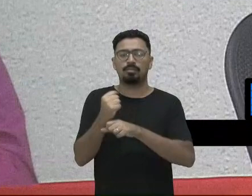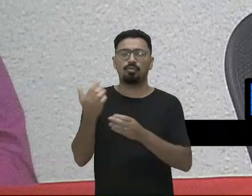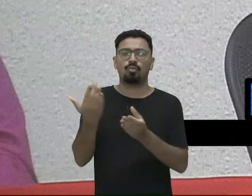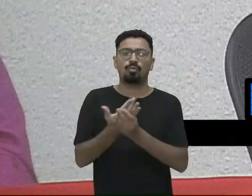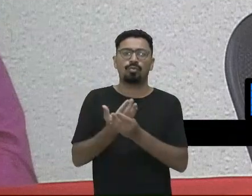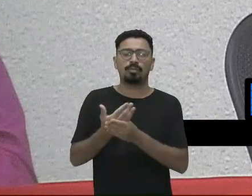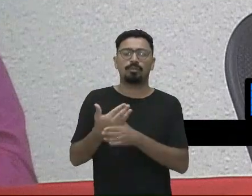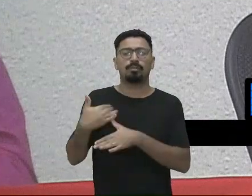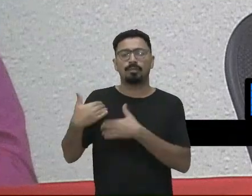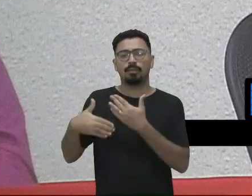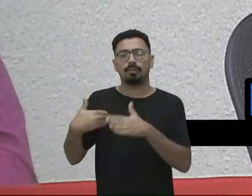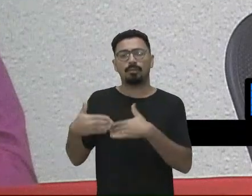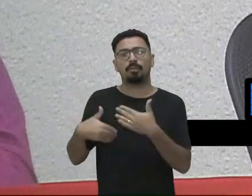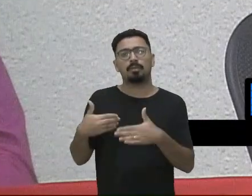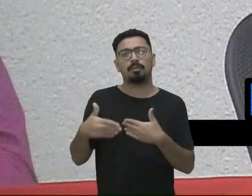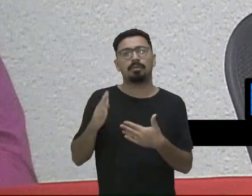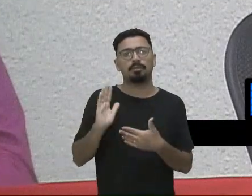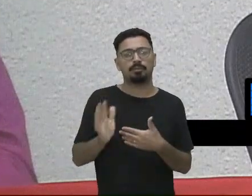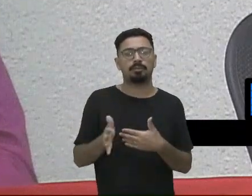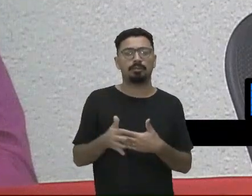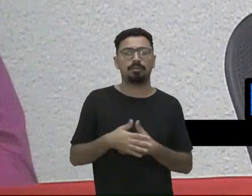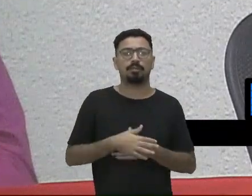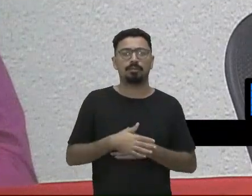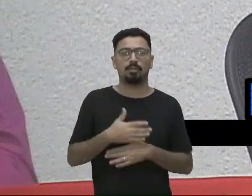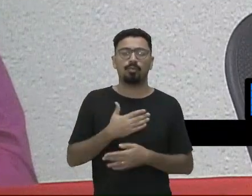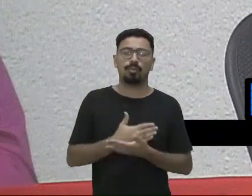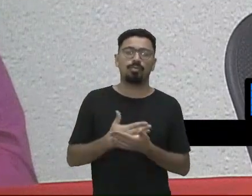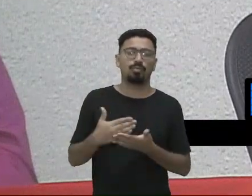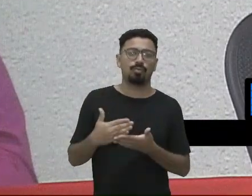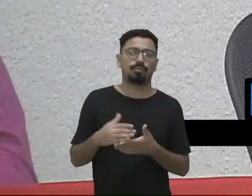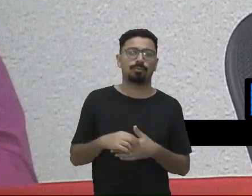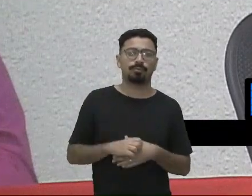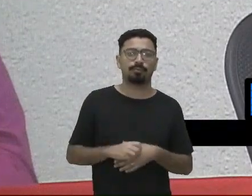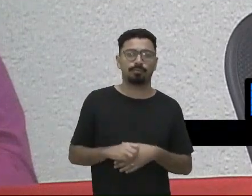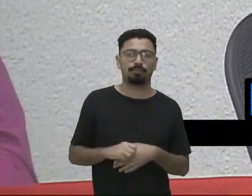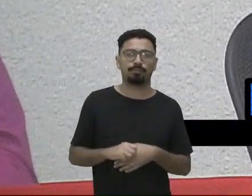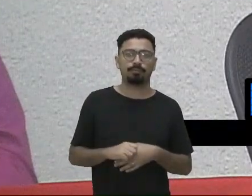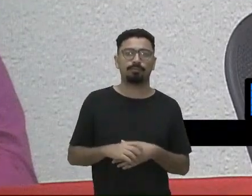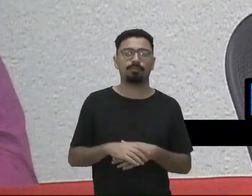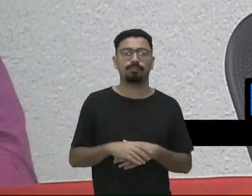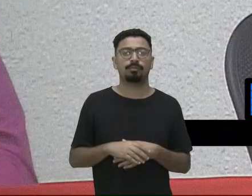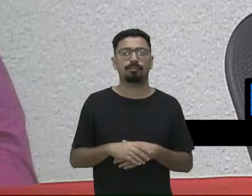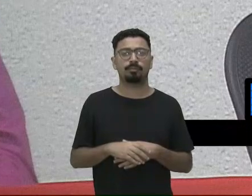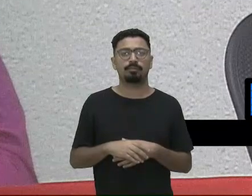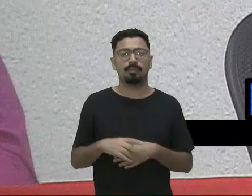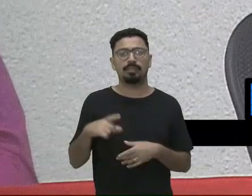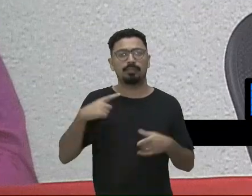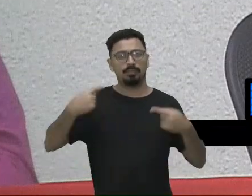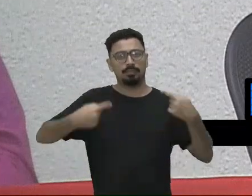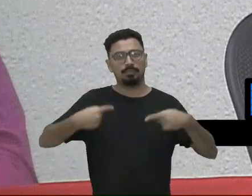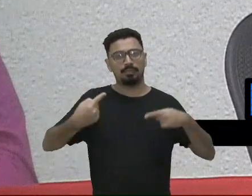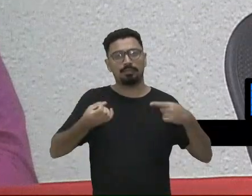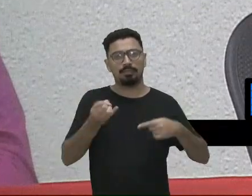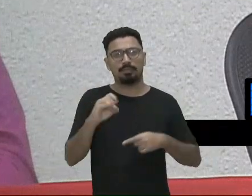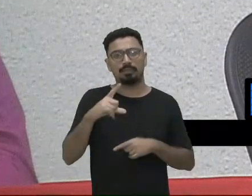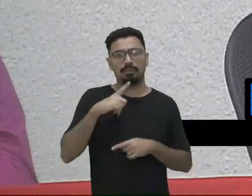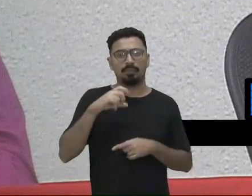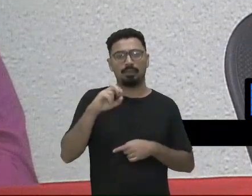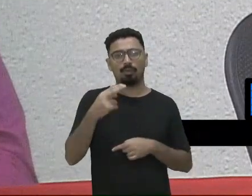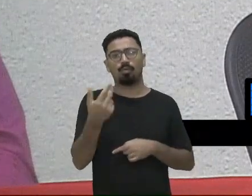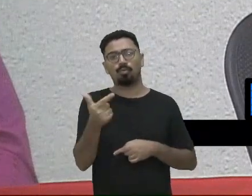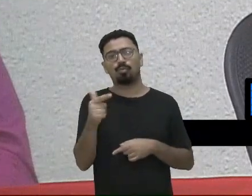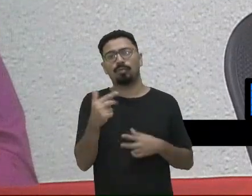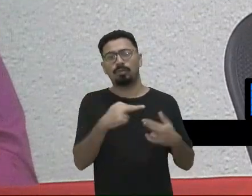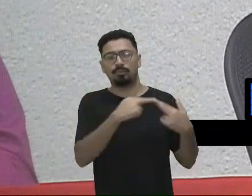processo ele foi iniciado. E desde então, se discute se tem ou não essa